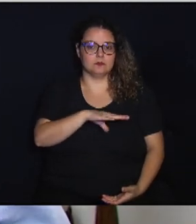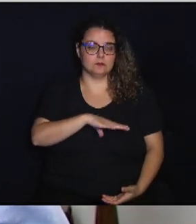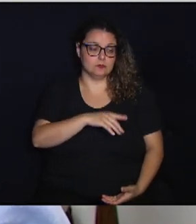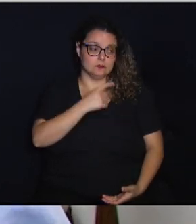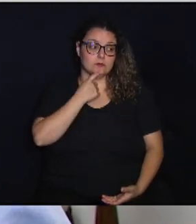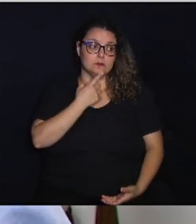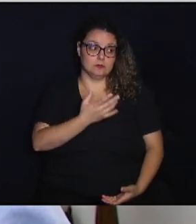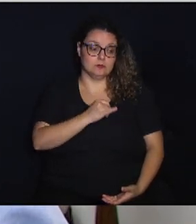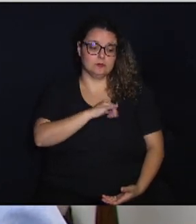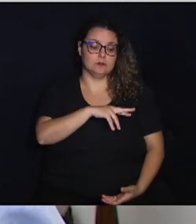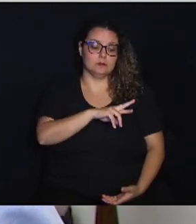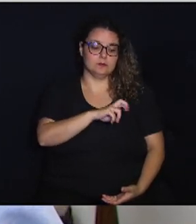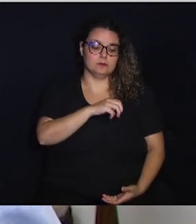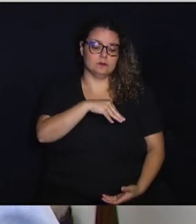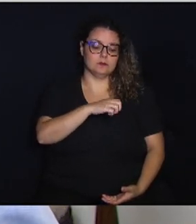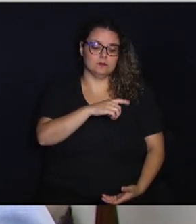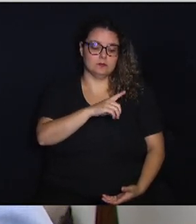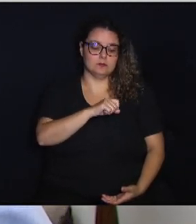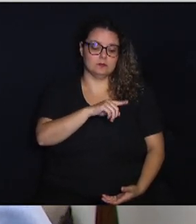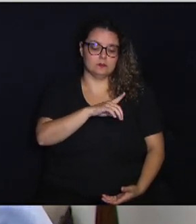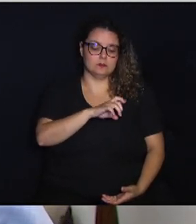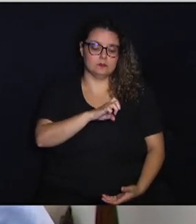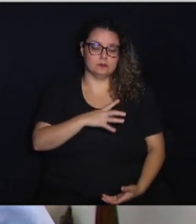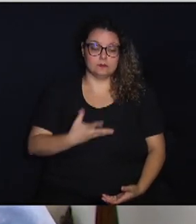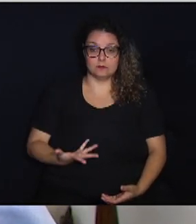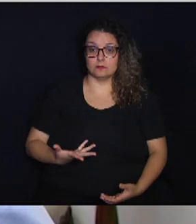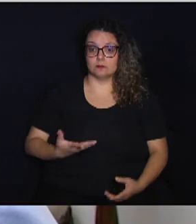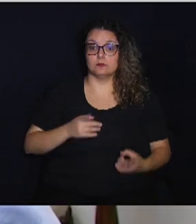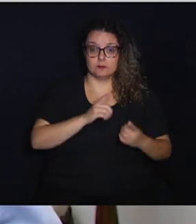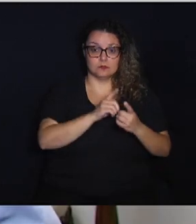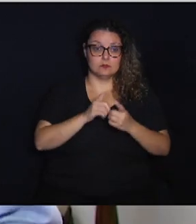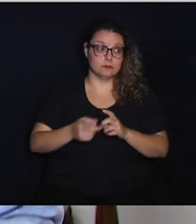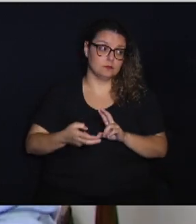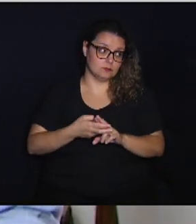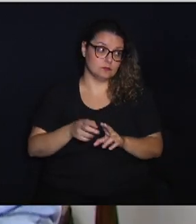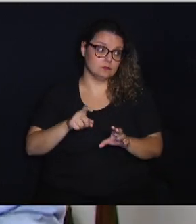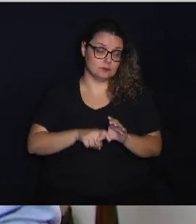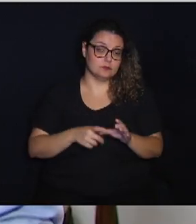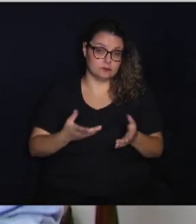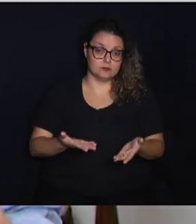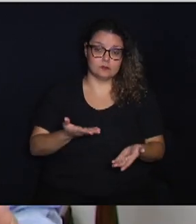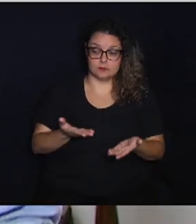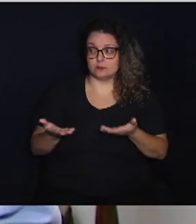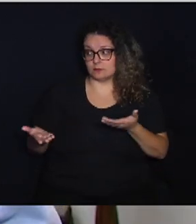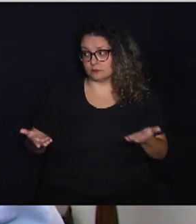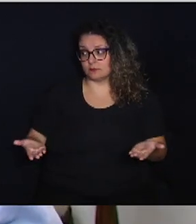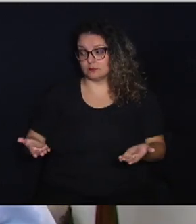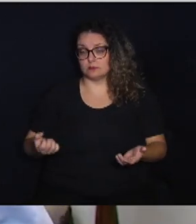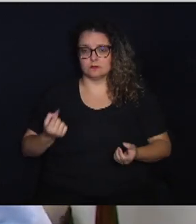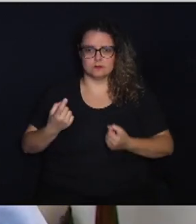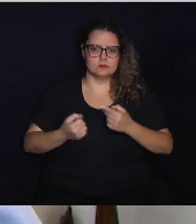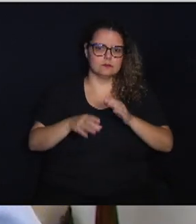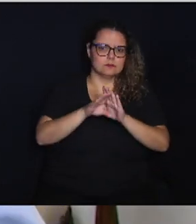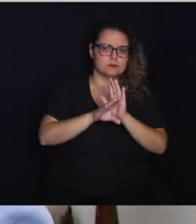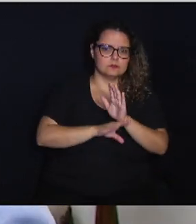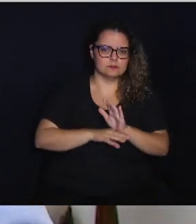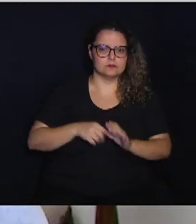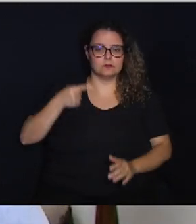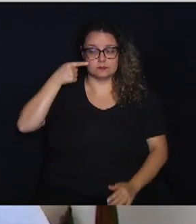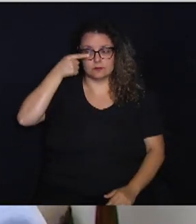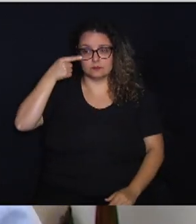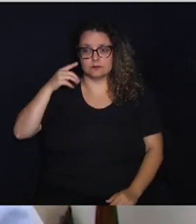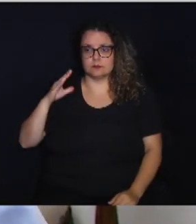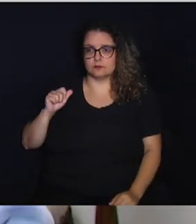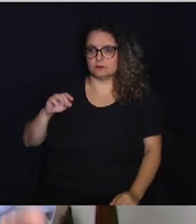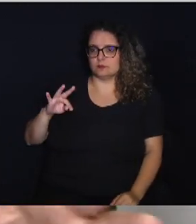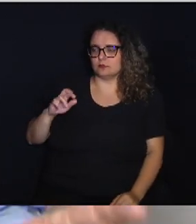que fazem atendimento ao SUS e depende, obviamente, disso, para alguns programas, como atendimento à catarata, e também para algumas unidades